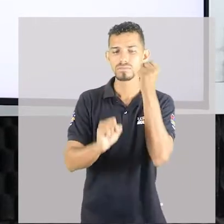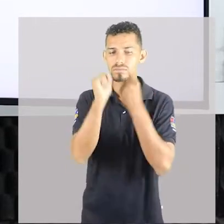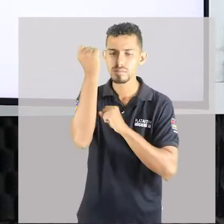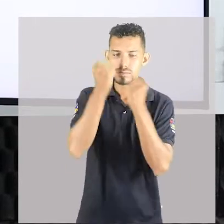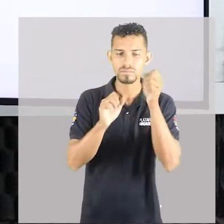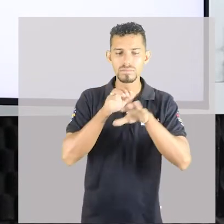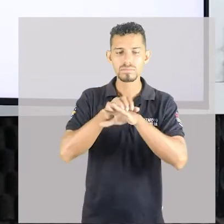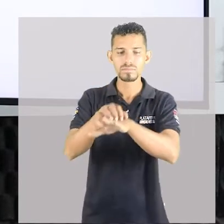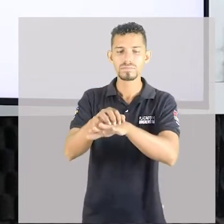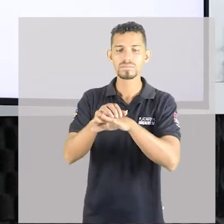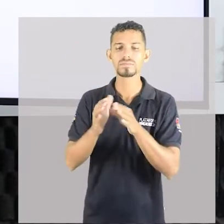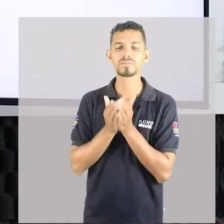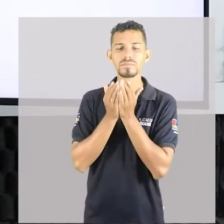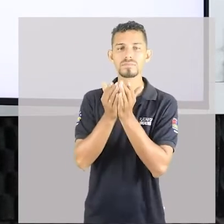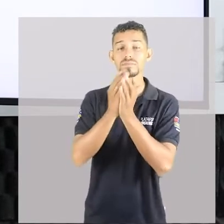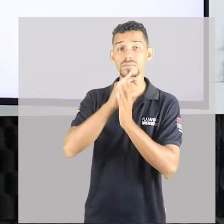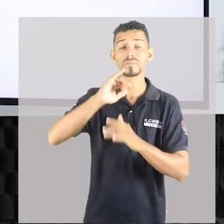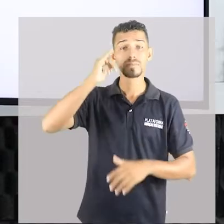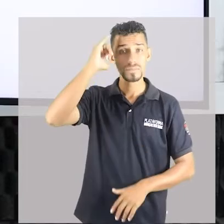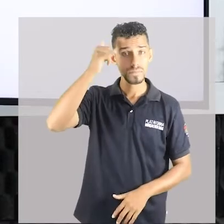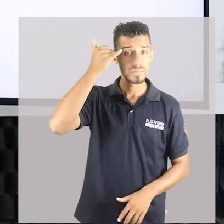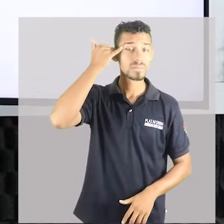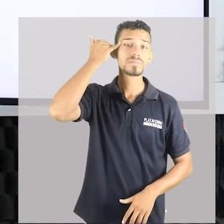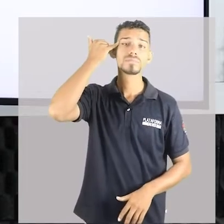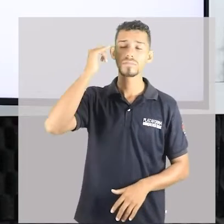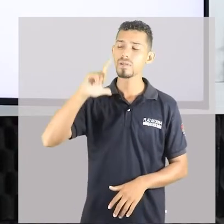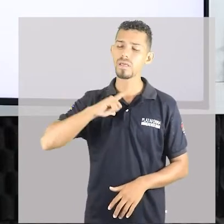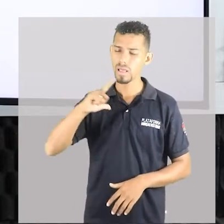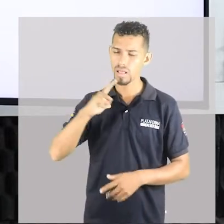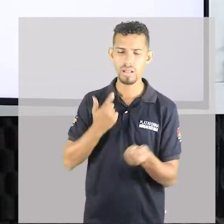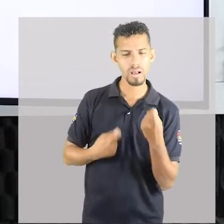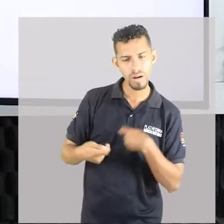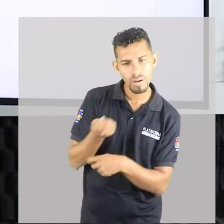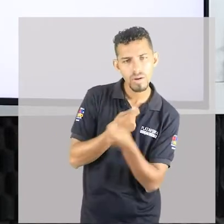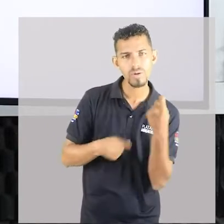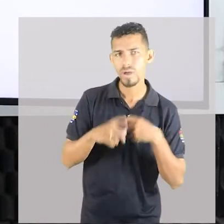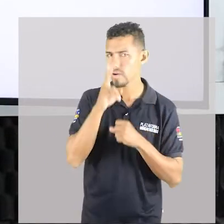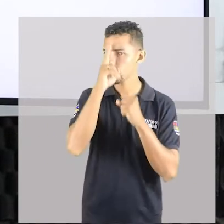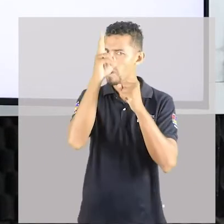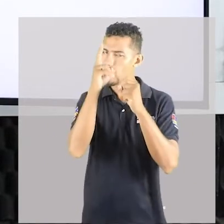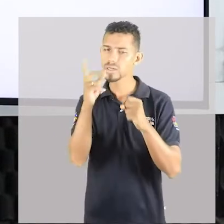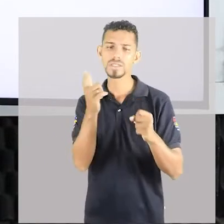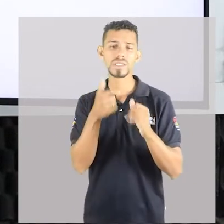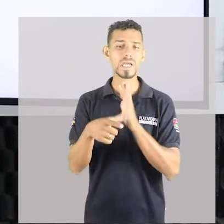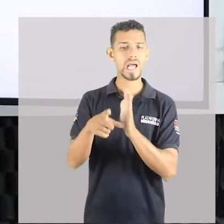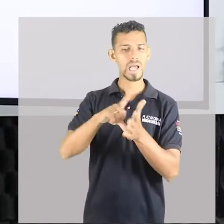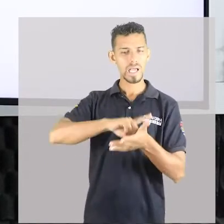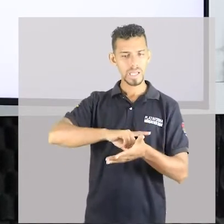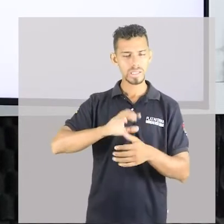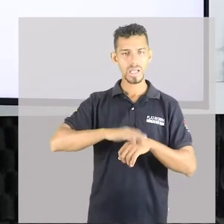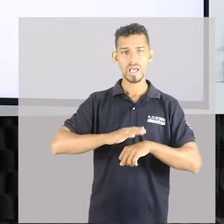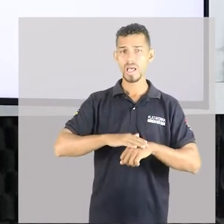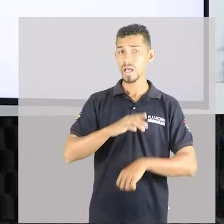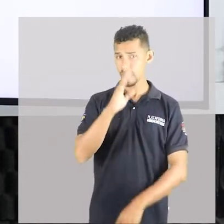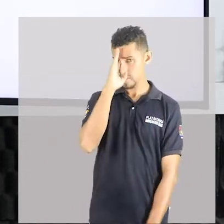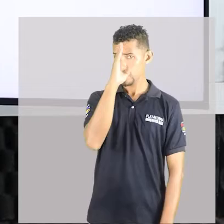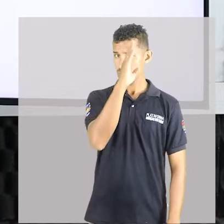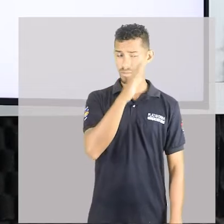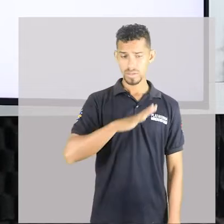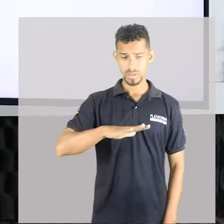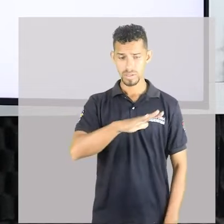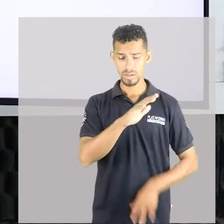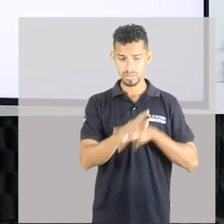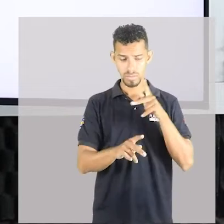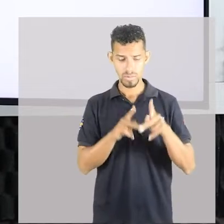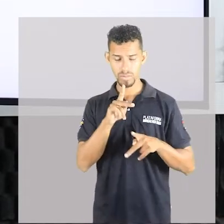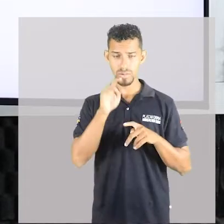naval do Japão. Então, veja que o Japão também tem uma economia forte, antes mesmo da chegada, principalmente ali, né, desses